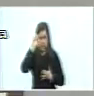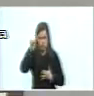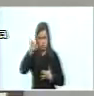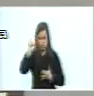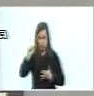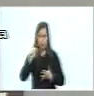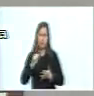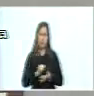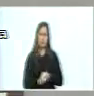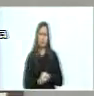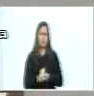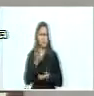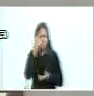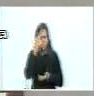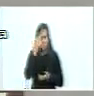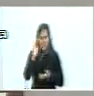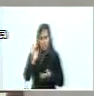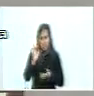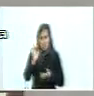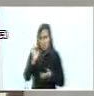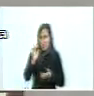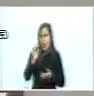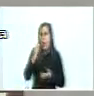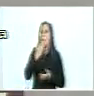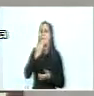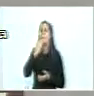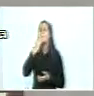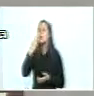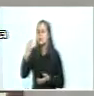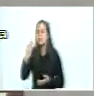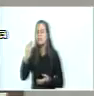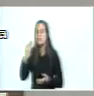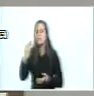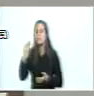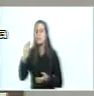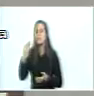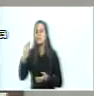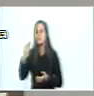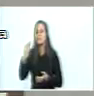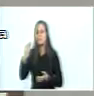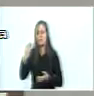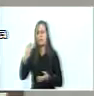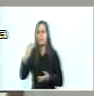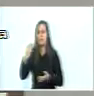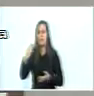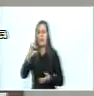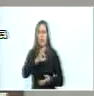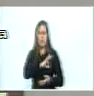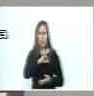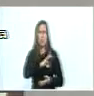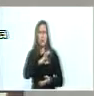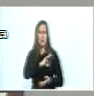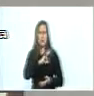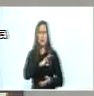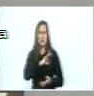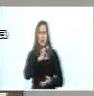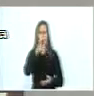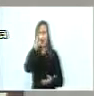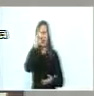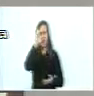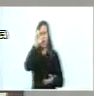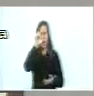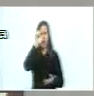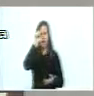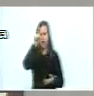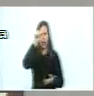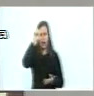causando estranheza isso, eu solicitei, né, ao delegado da Polícia Civil, que deveria ser um dos maiores interessados aí,